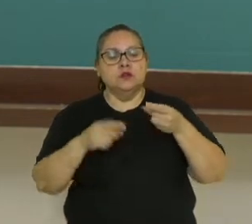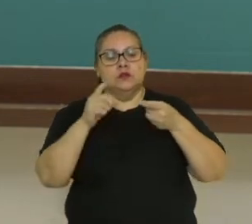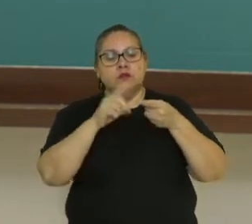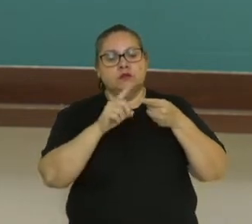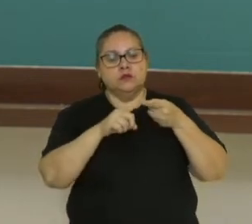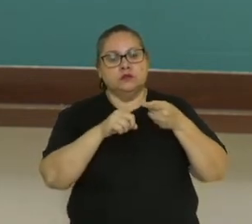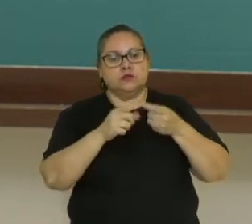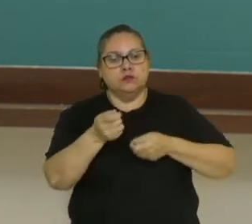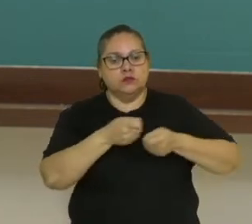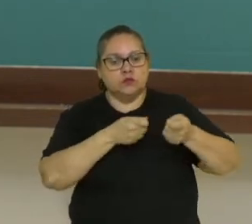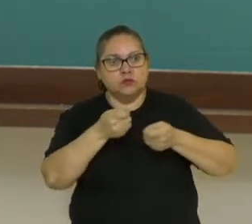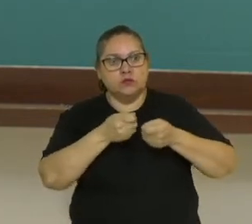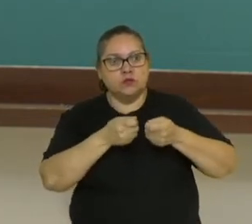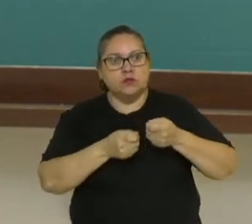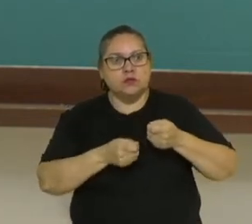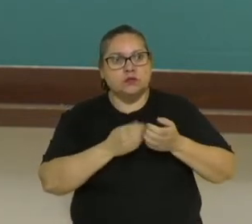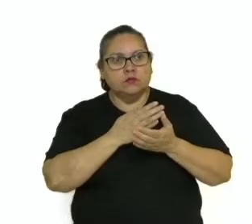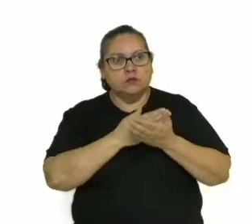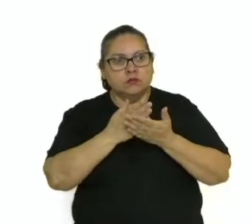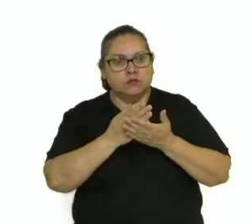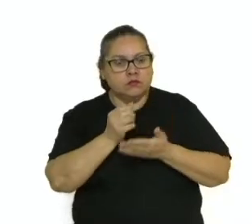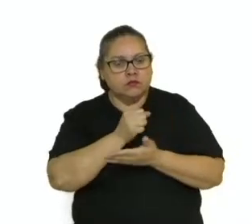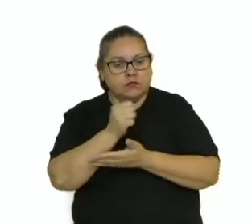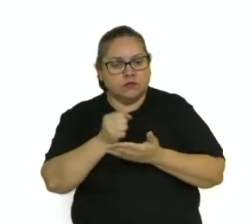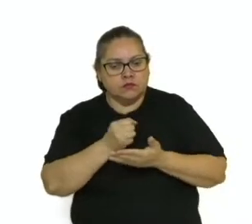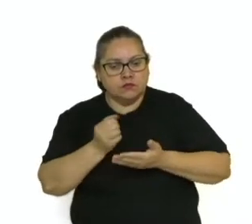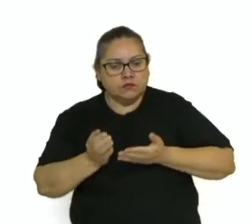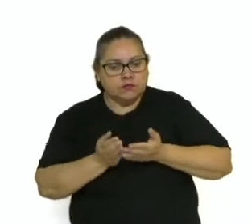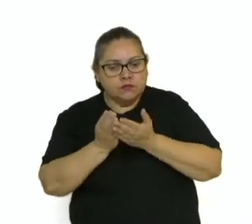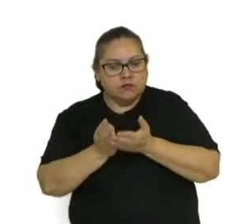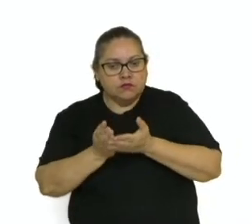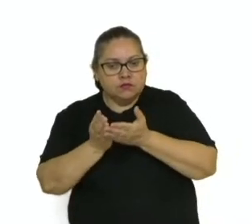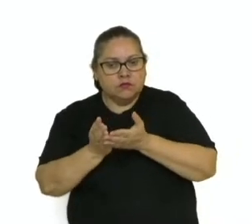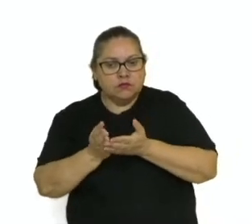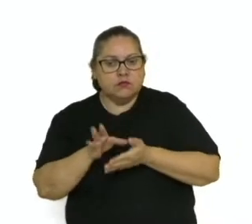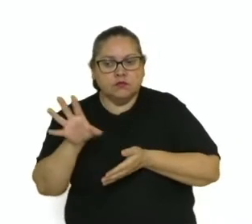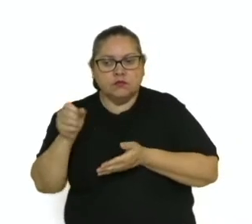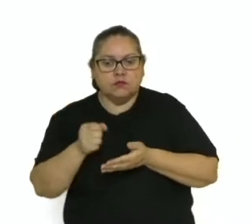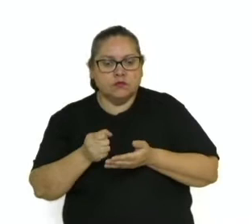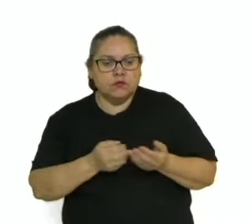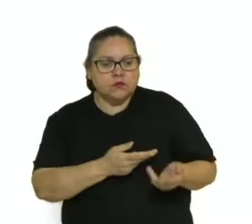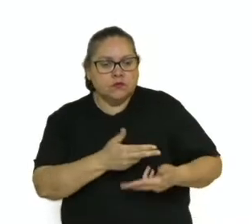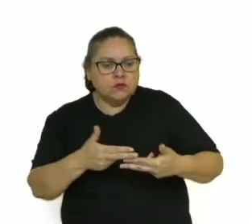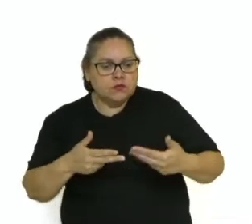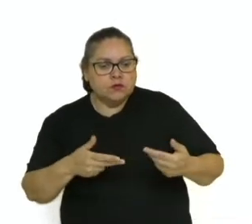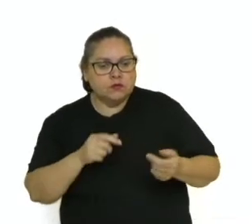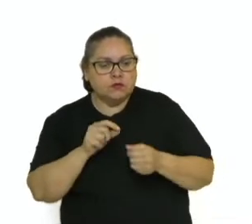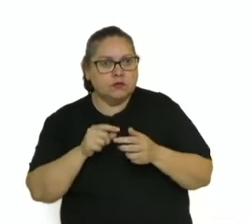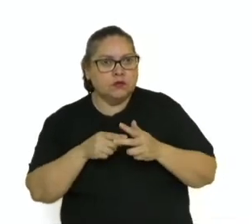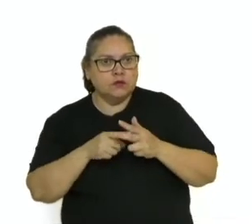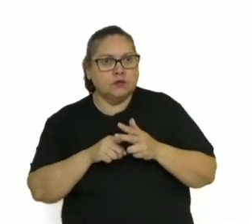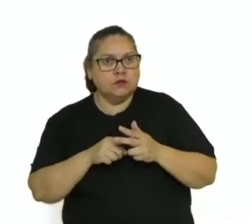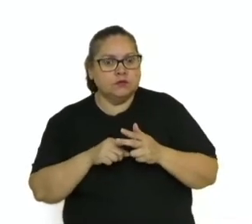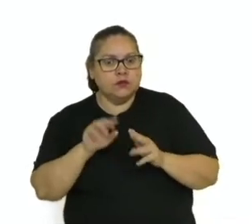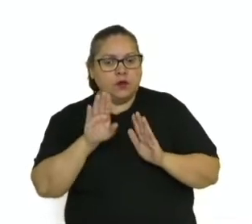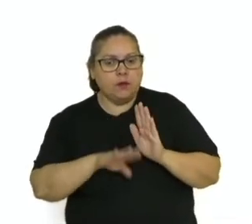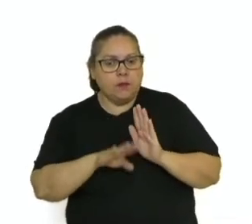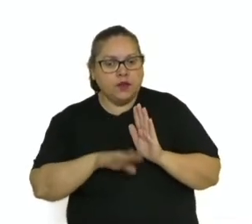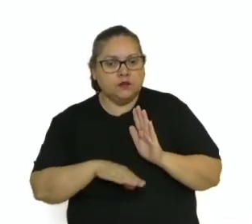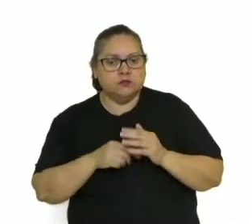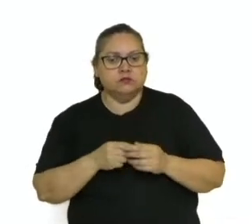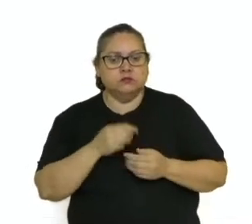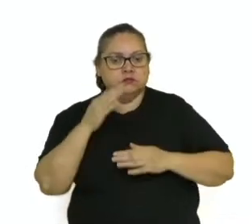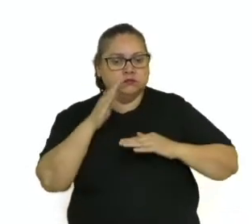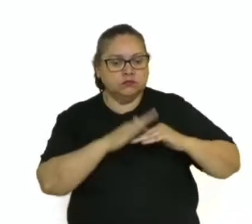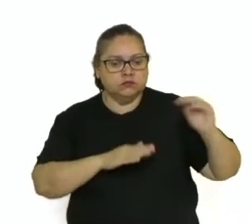Capitalismo comercial. As premissas básicas do mercantilismo eram a busca por matérias-primas a baixo custo, a produção